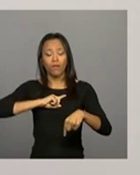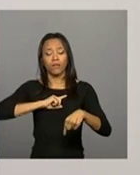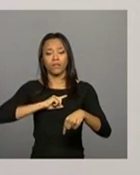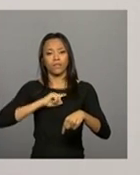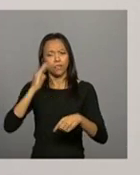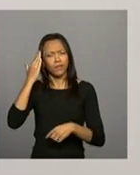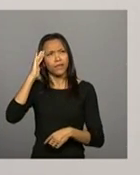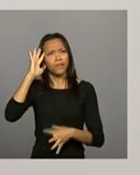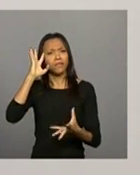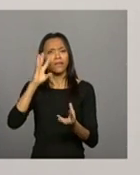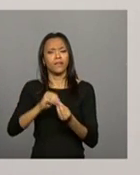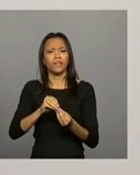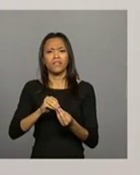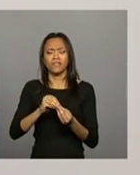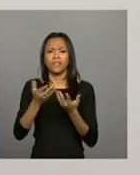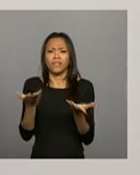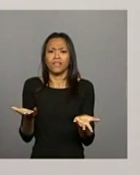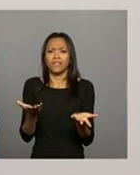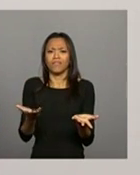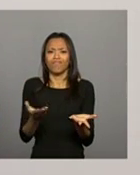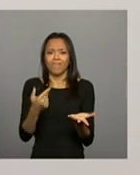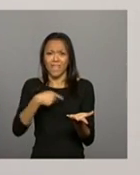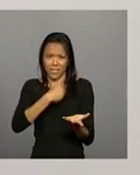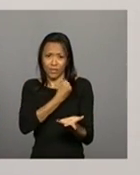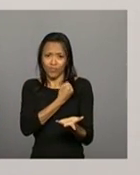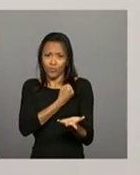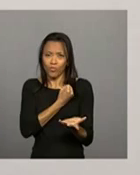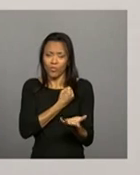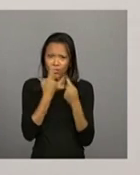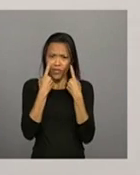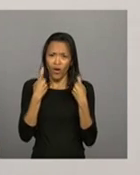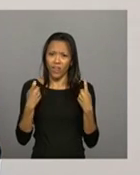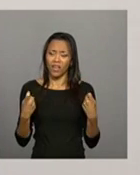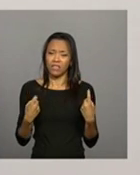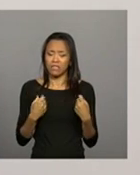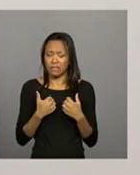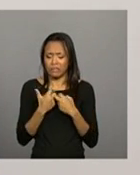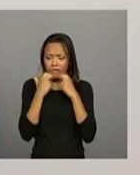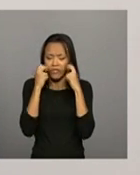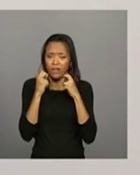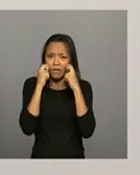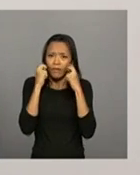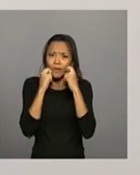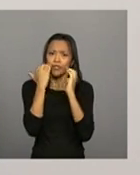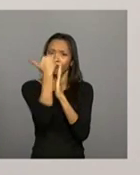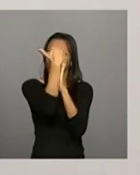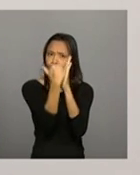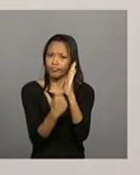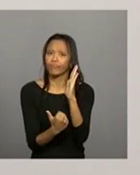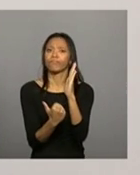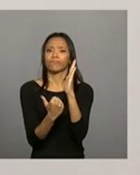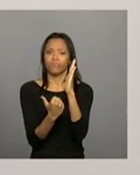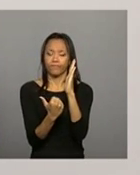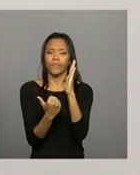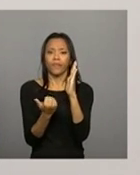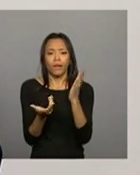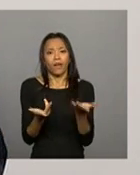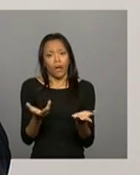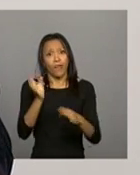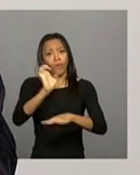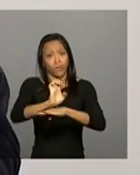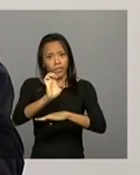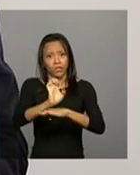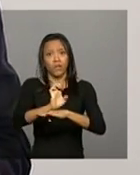resgatarmos e virarmos esses índices realmente que nos entristecem no ranking nacional de sermos ainda um estado com muita